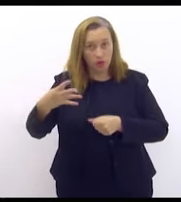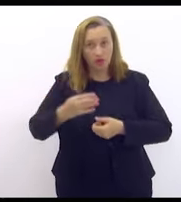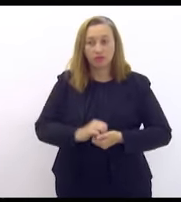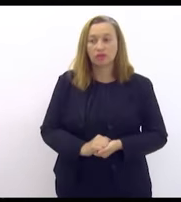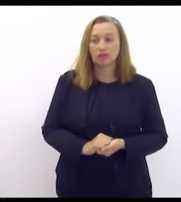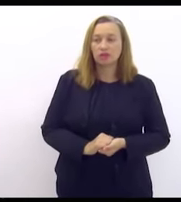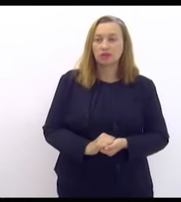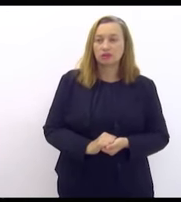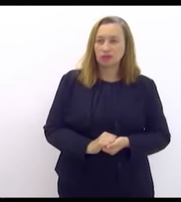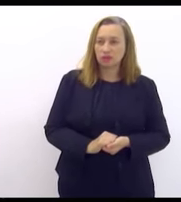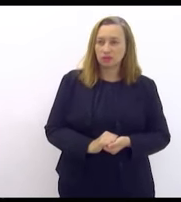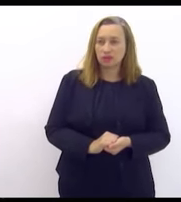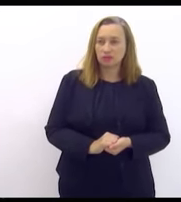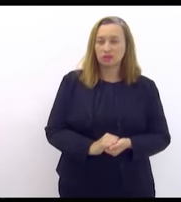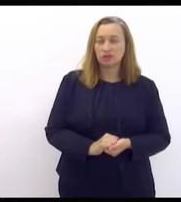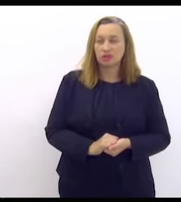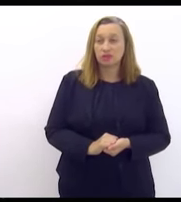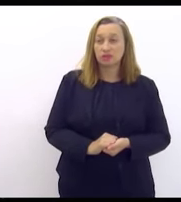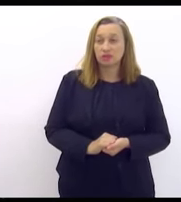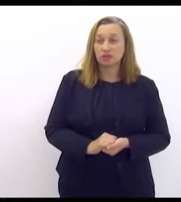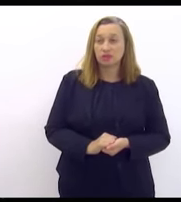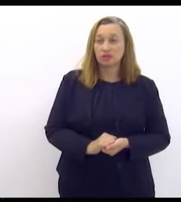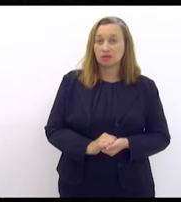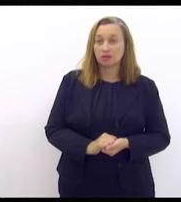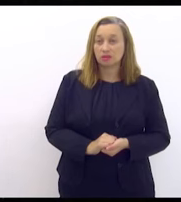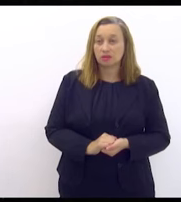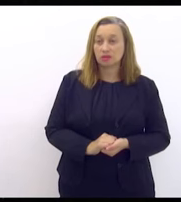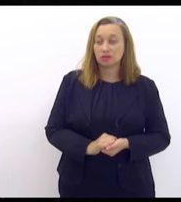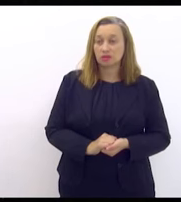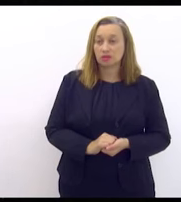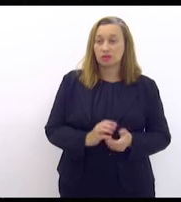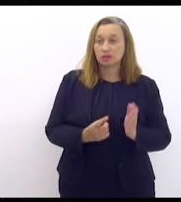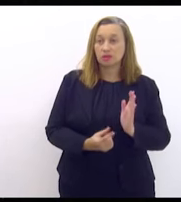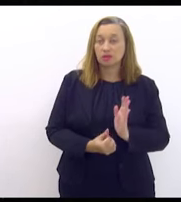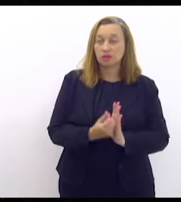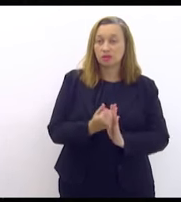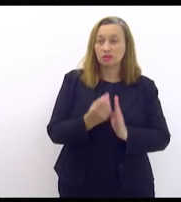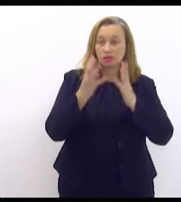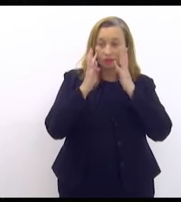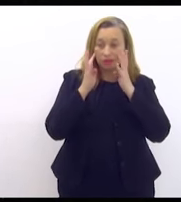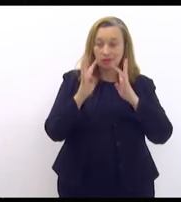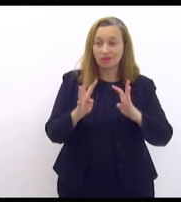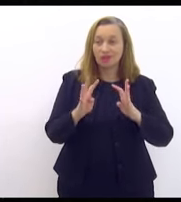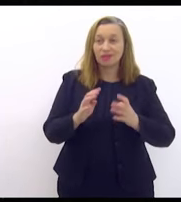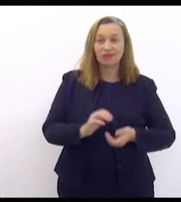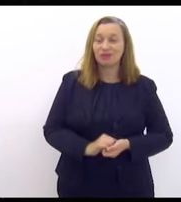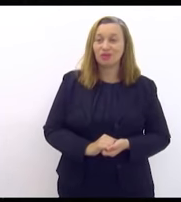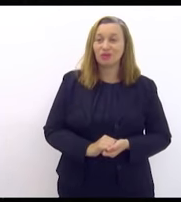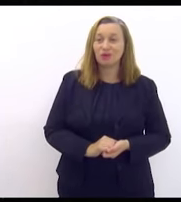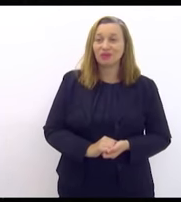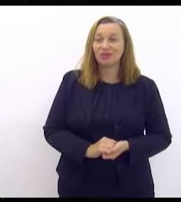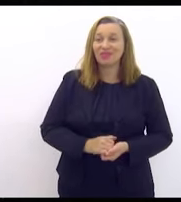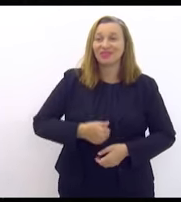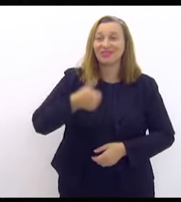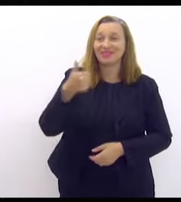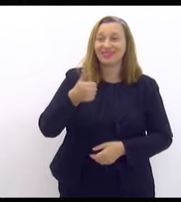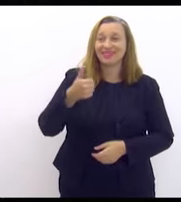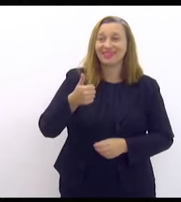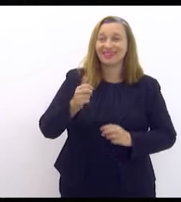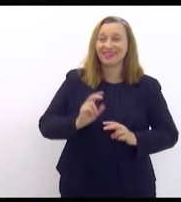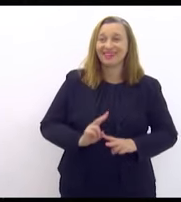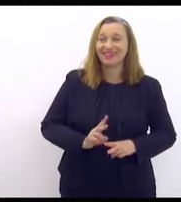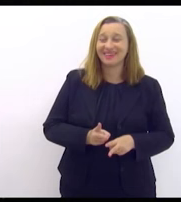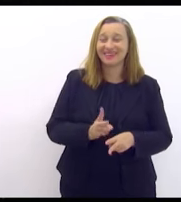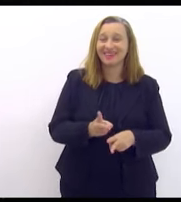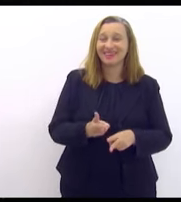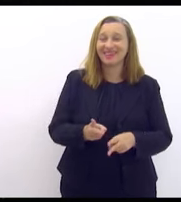nossa realidade financeira nos faz alguns alertas. O primeiro, o andamento das receitas